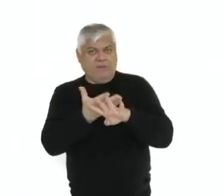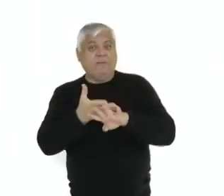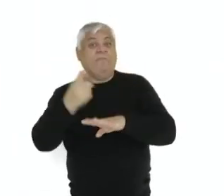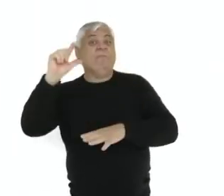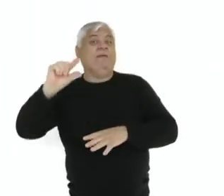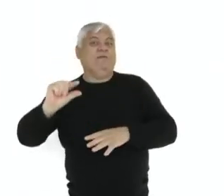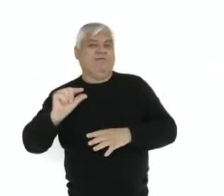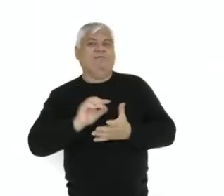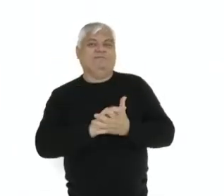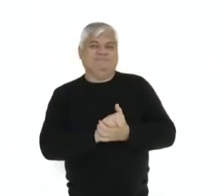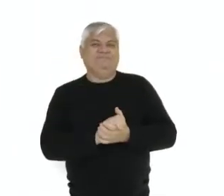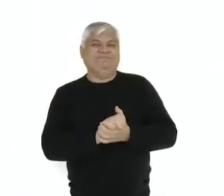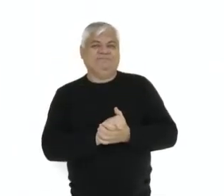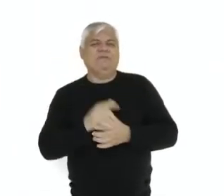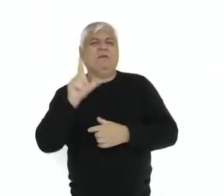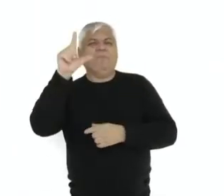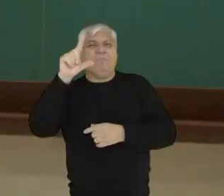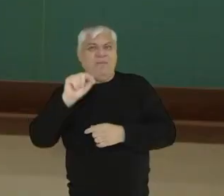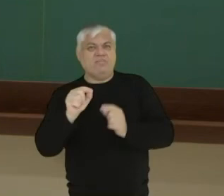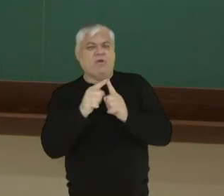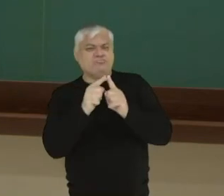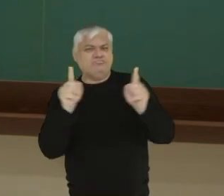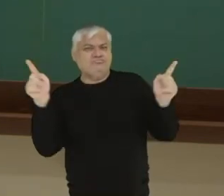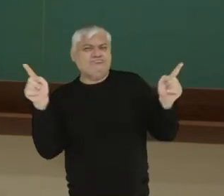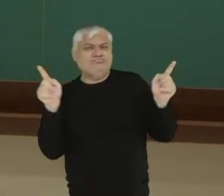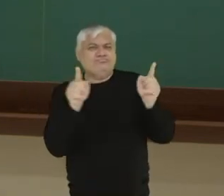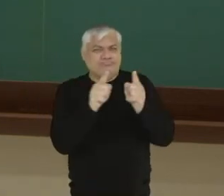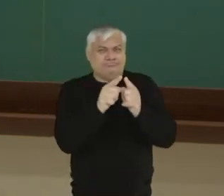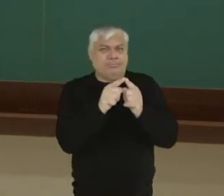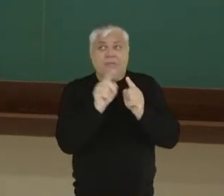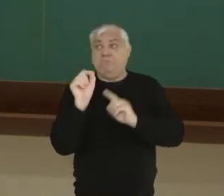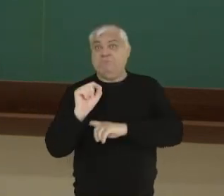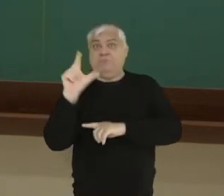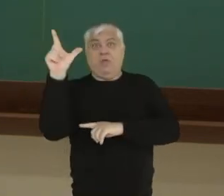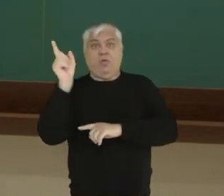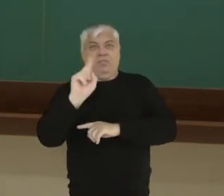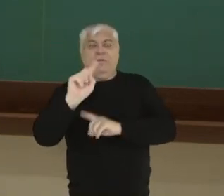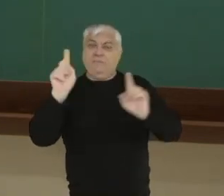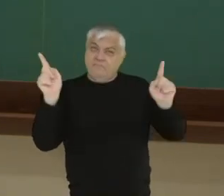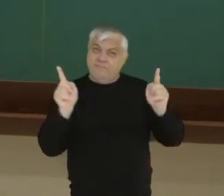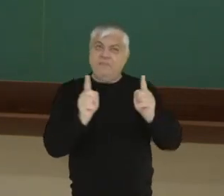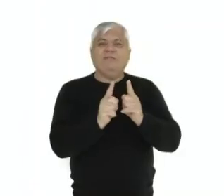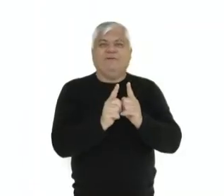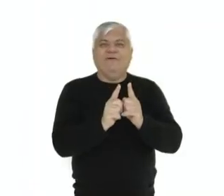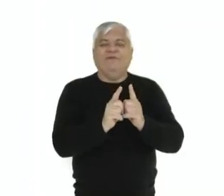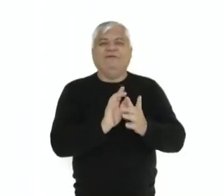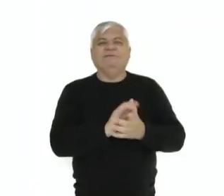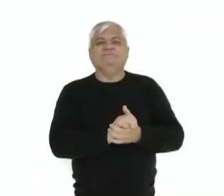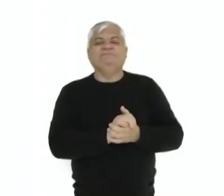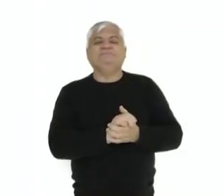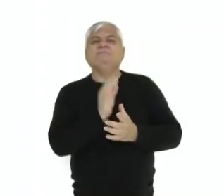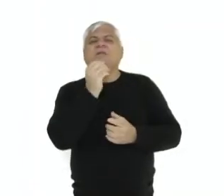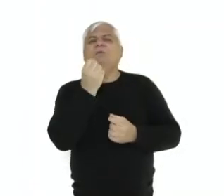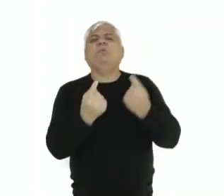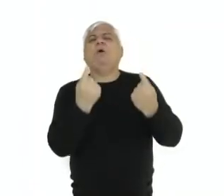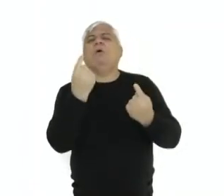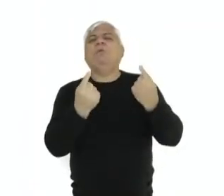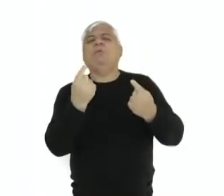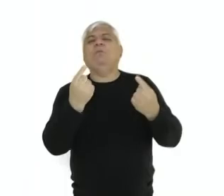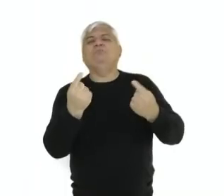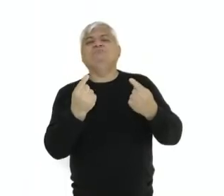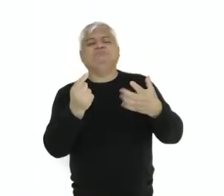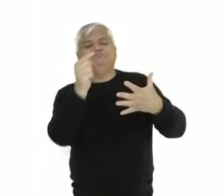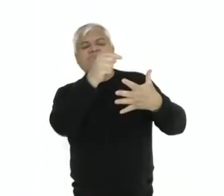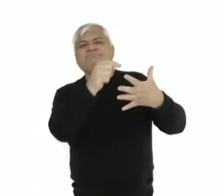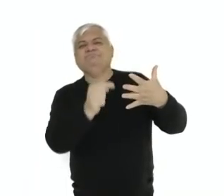menor. Tá? Então é a menor amplitude e não a maior, como eu disse antes. Né? A menor amplitude. Qual foi o candidato aprovado?